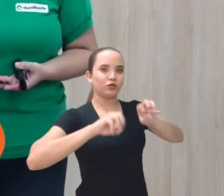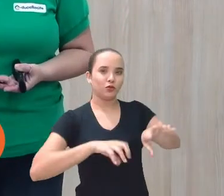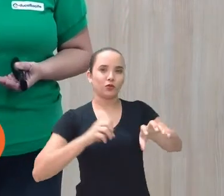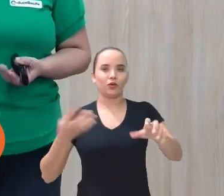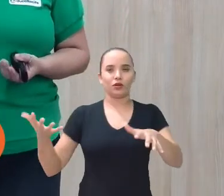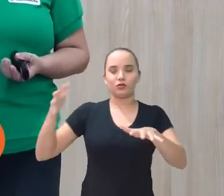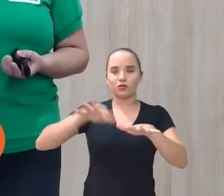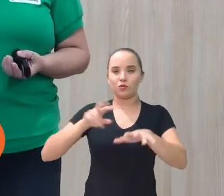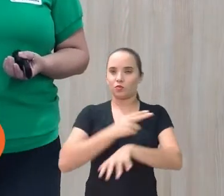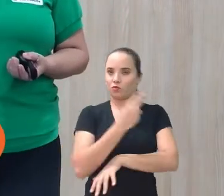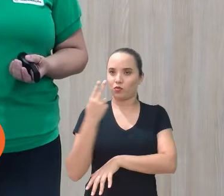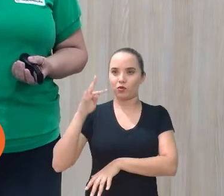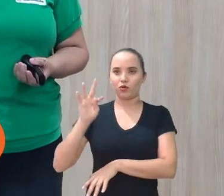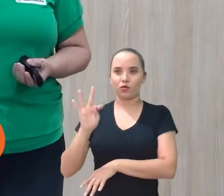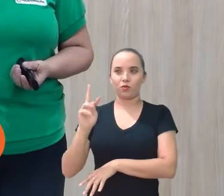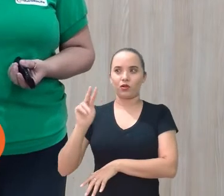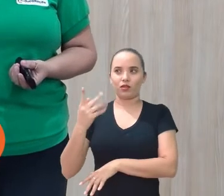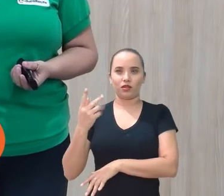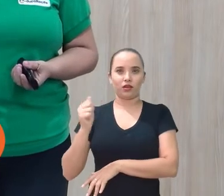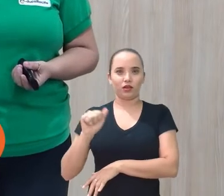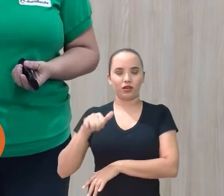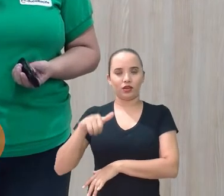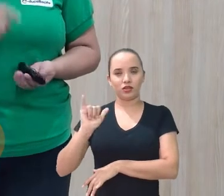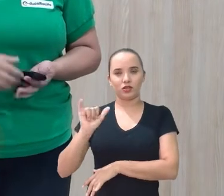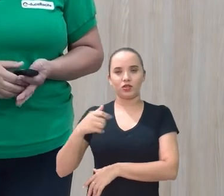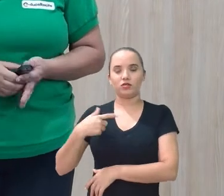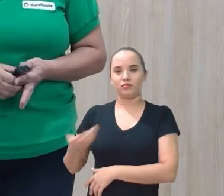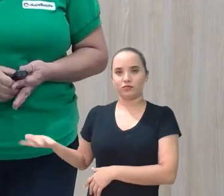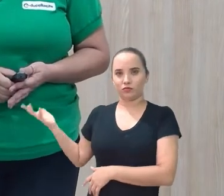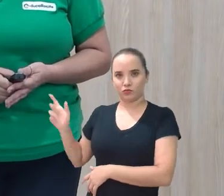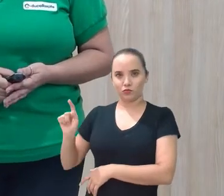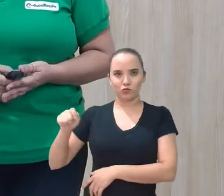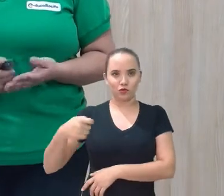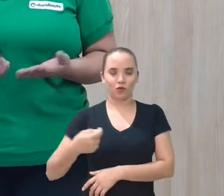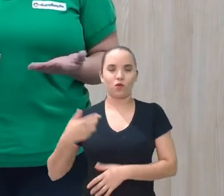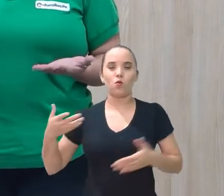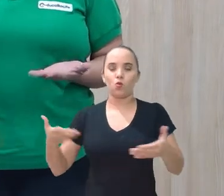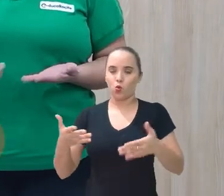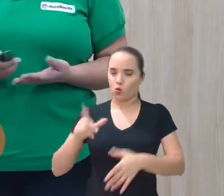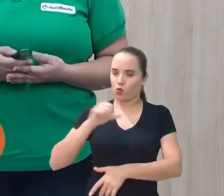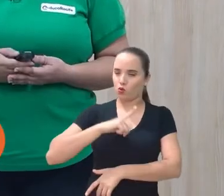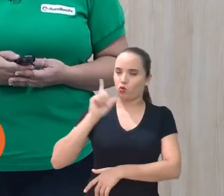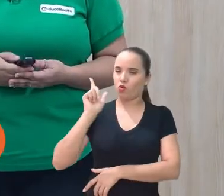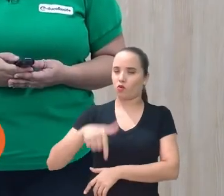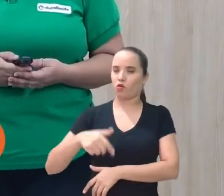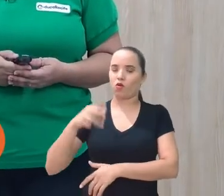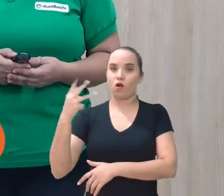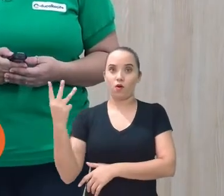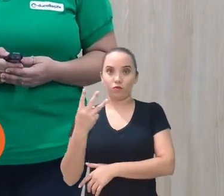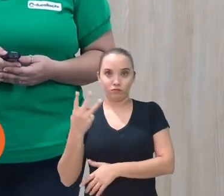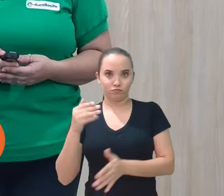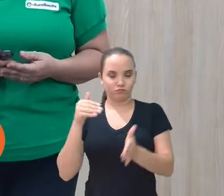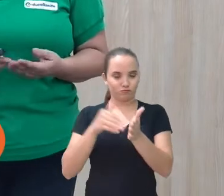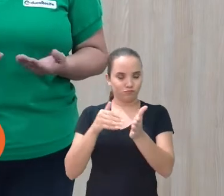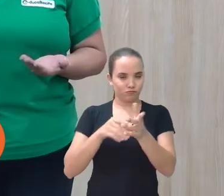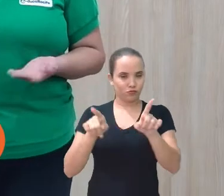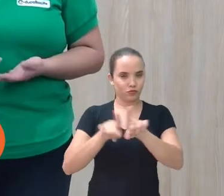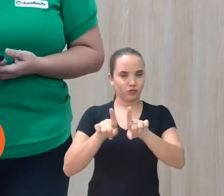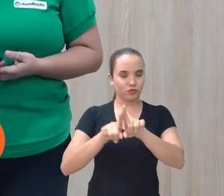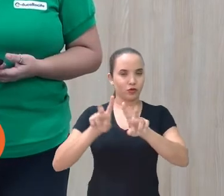nome é Thaís Luz e esse é o meu sinal. Chegamos hoje ao terceiro e último dia da nossa temática